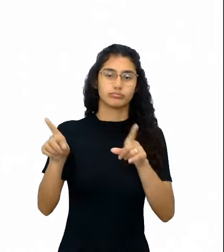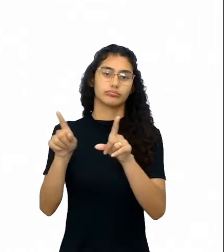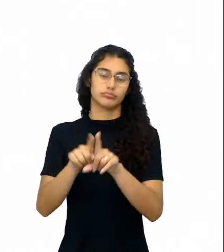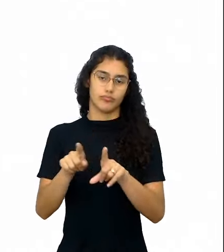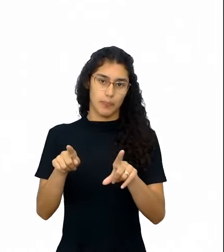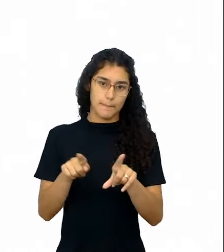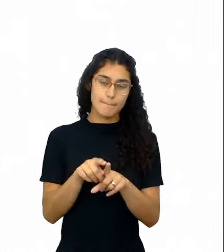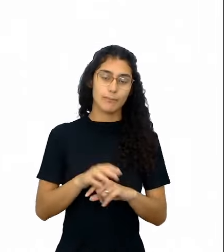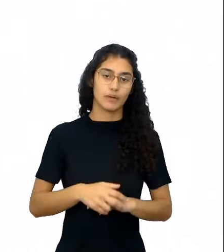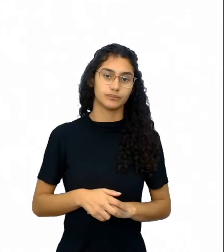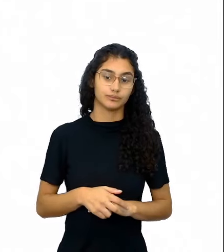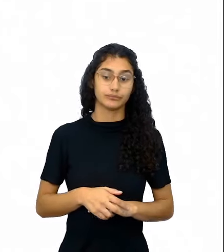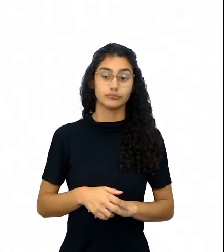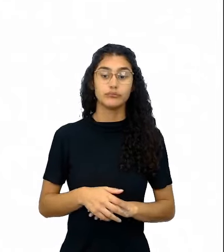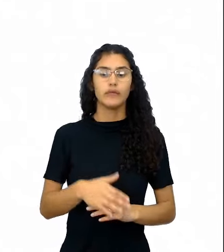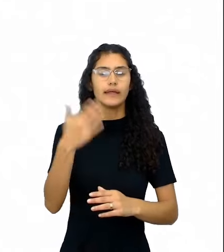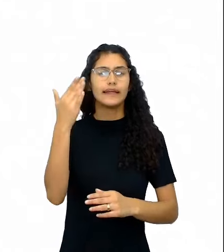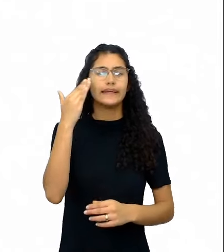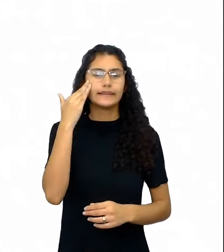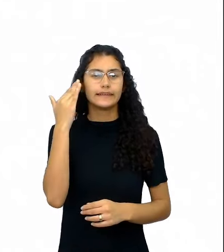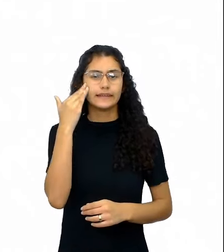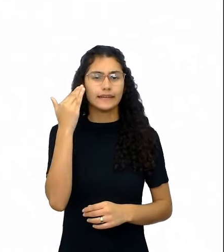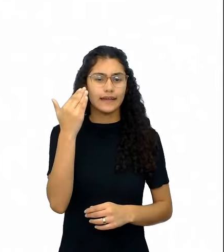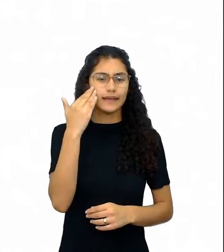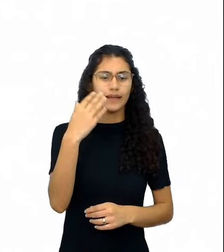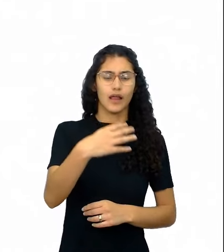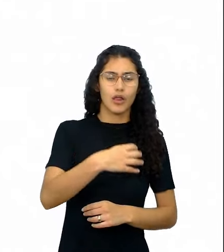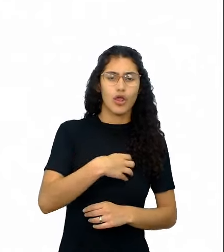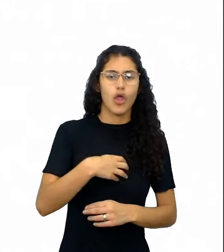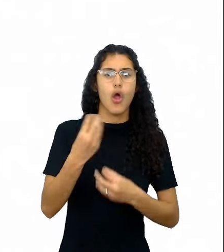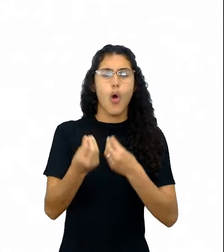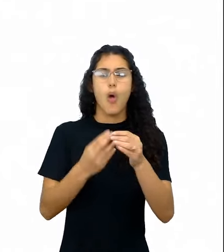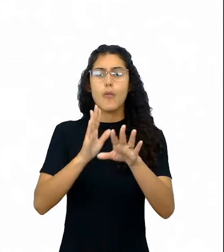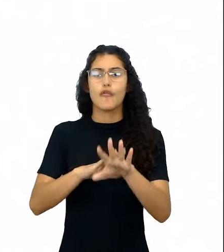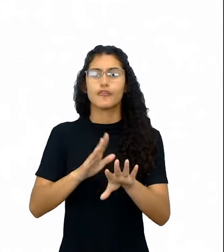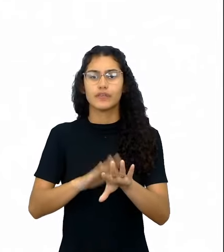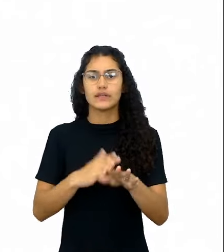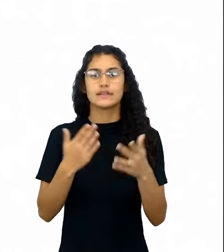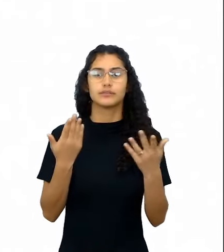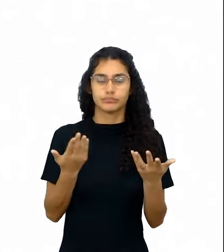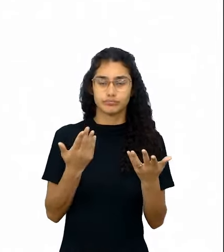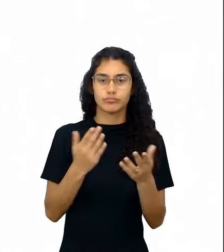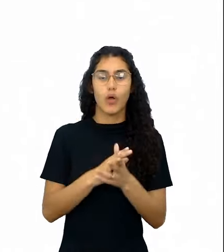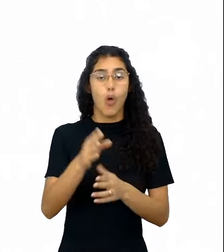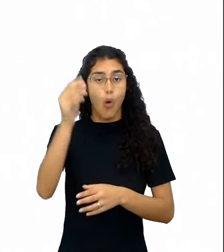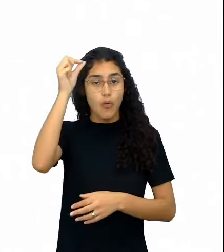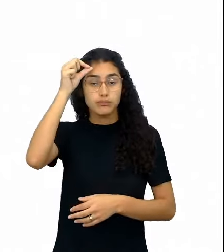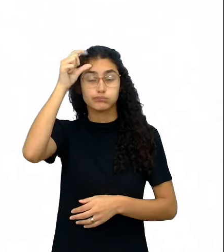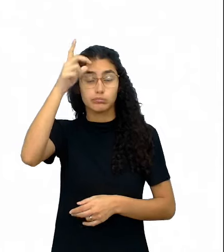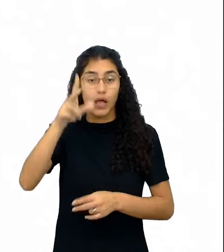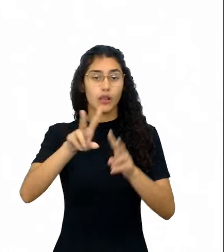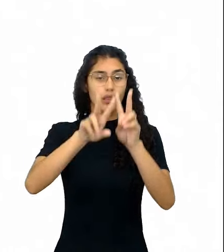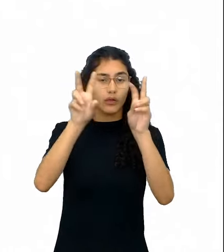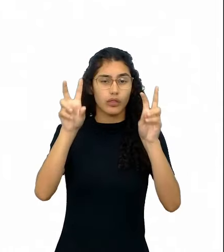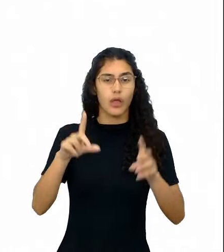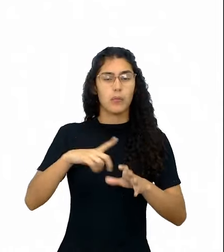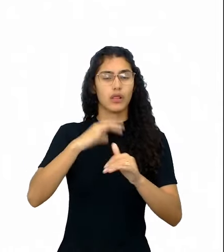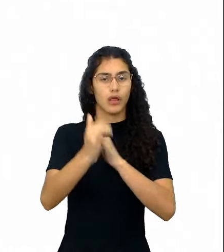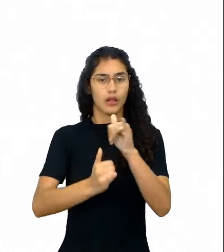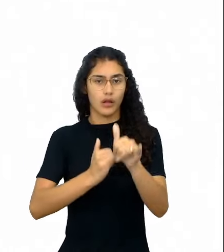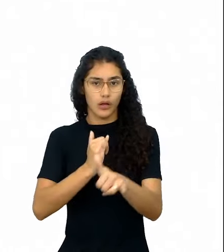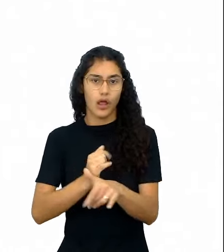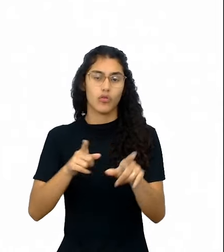de sacar da manga, do bolso, da biblioteca, os conhecimentos teóricos, né, da internet, por que